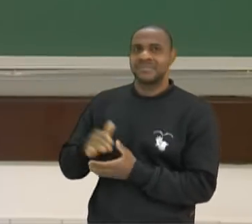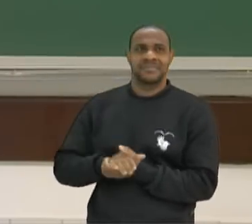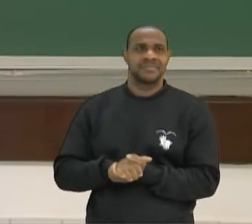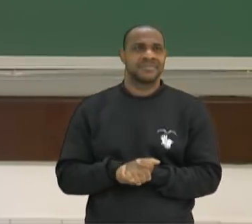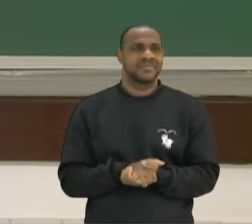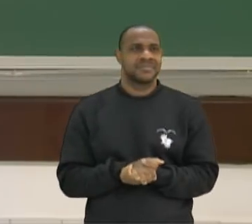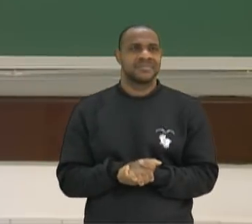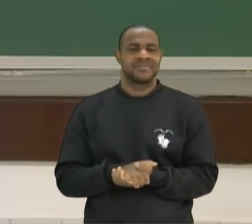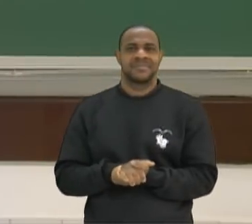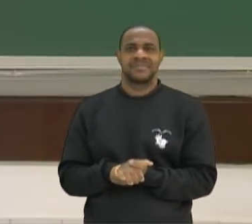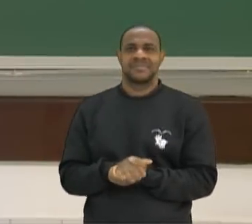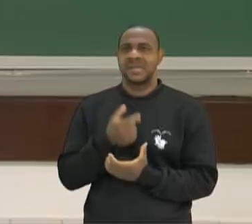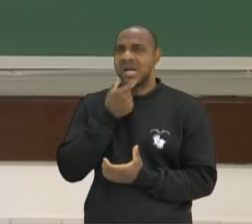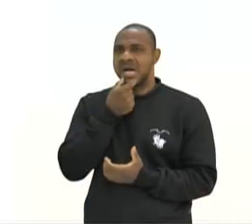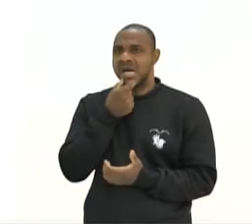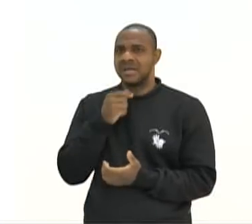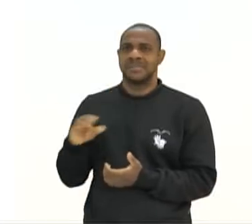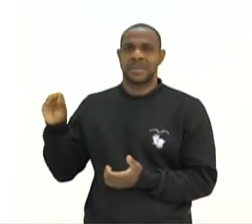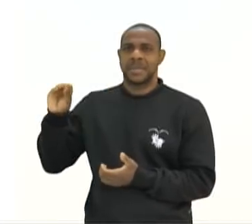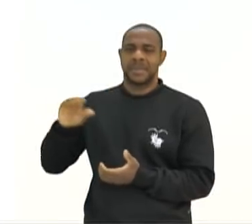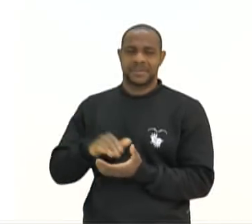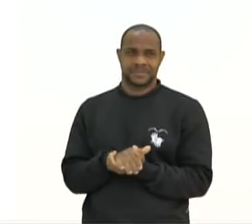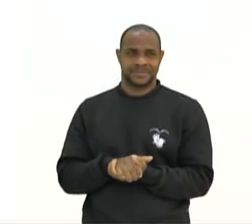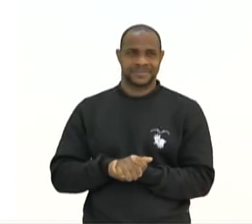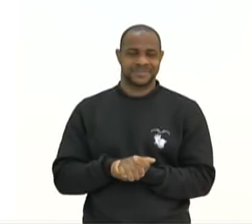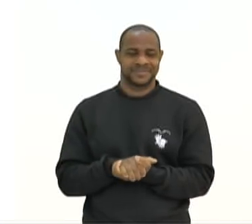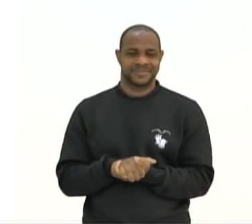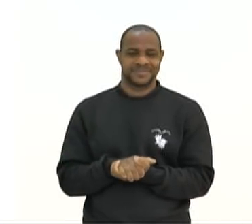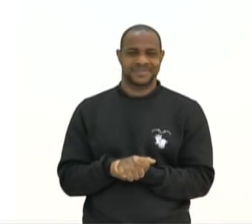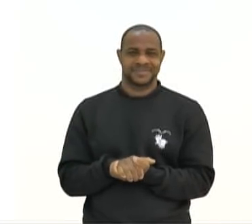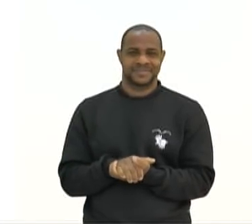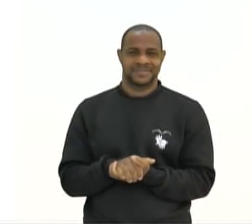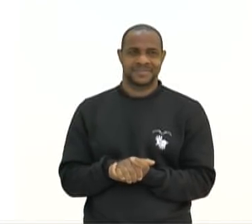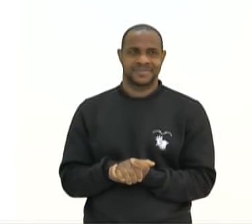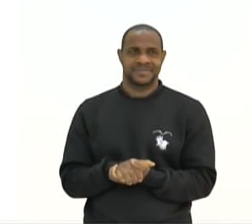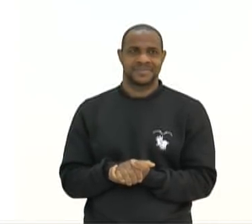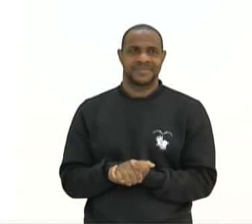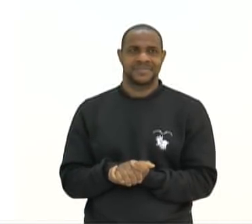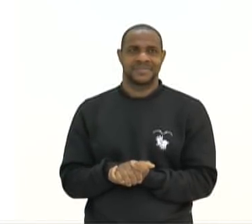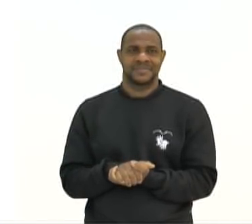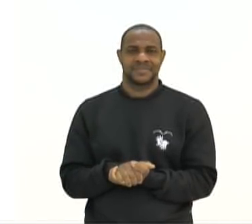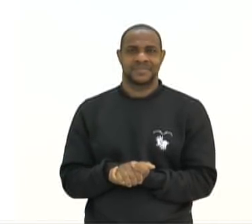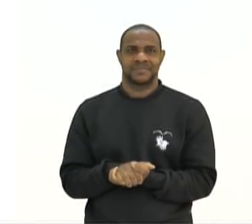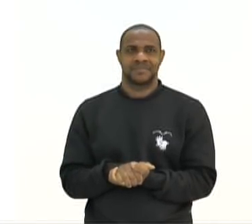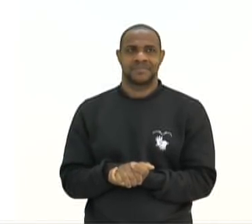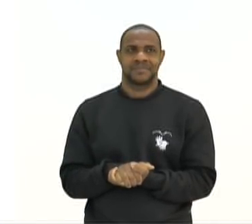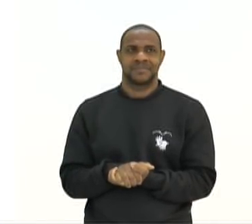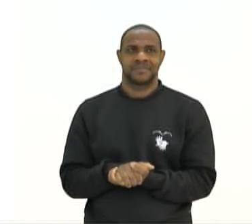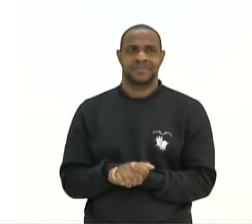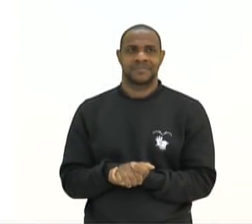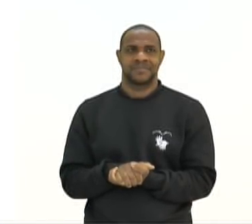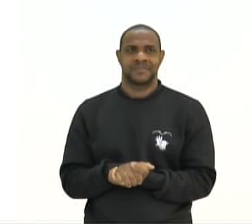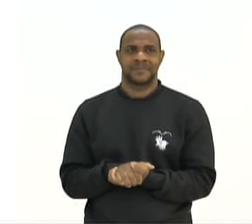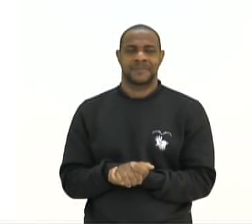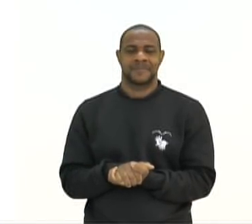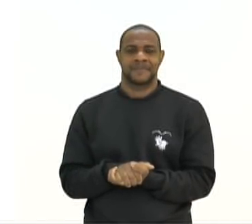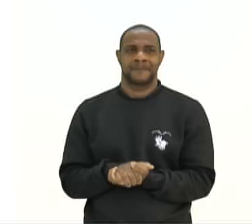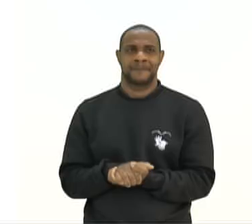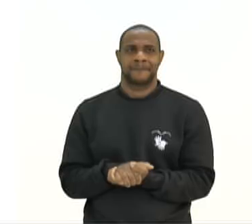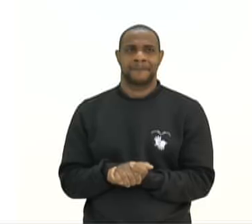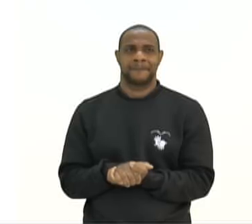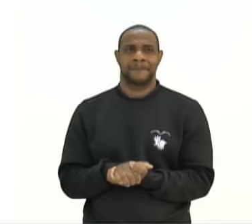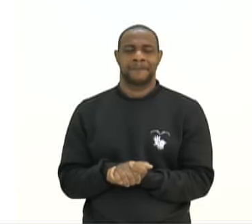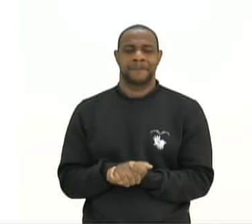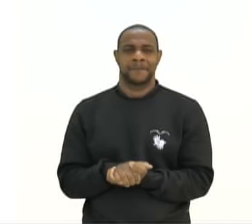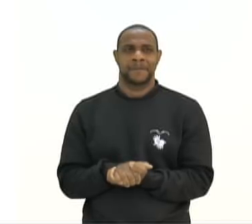I look to a day when people will not be judged by the color of their skin, but by the content of